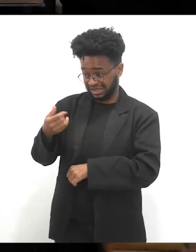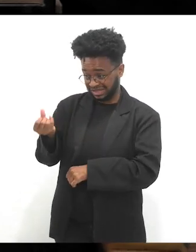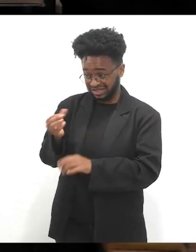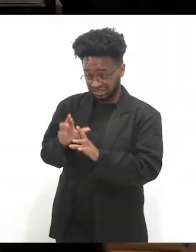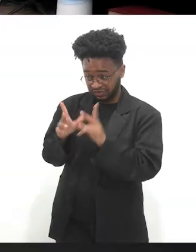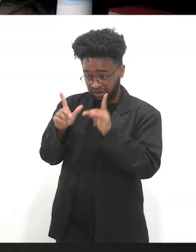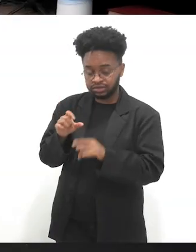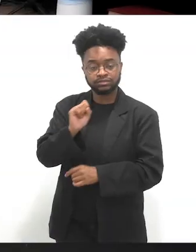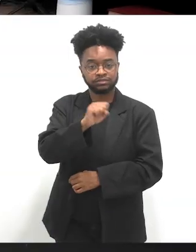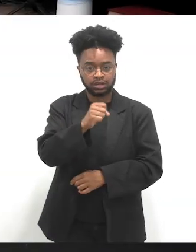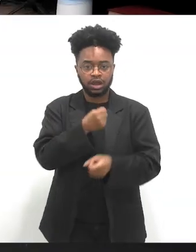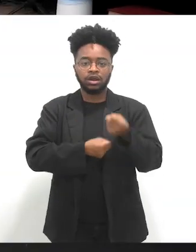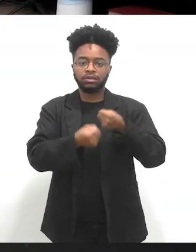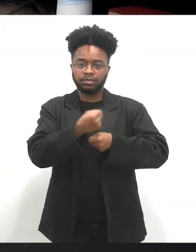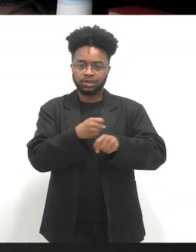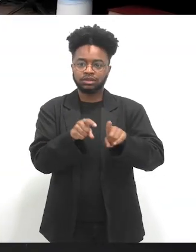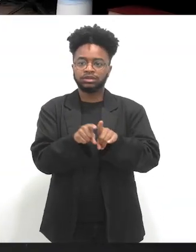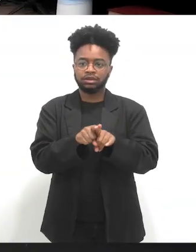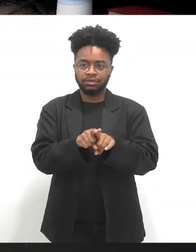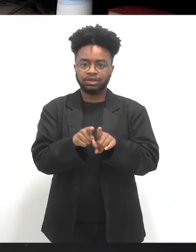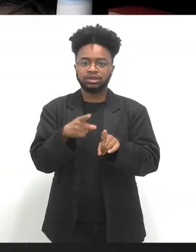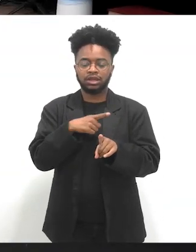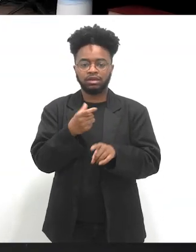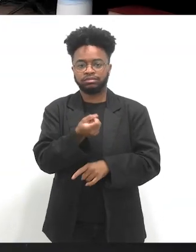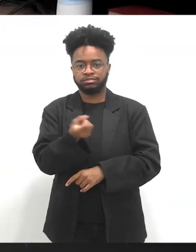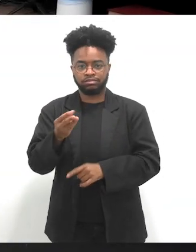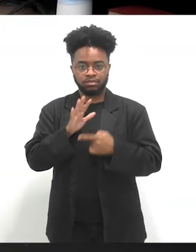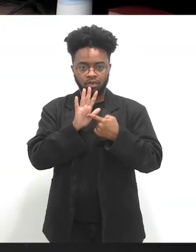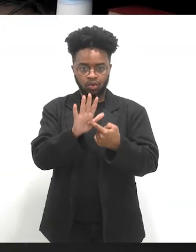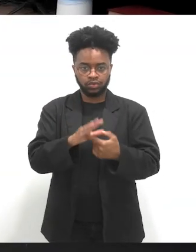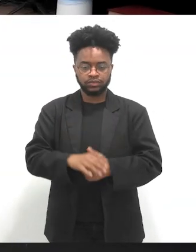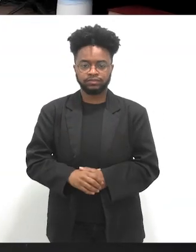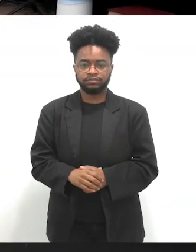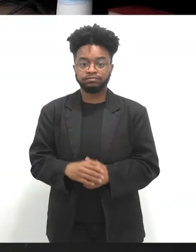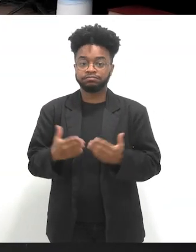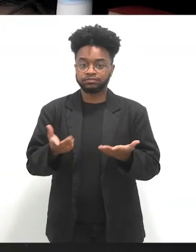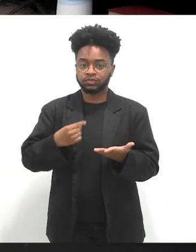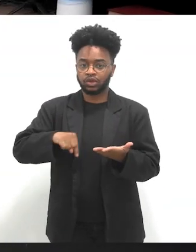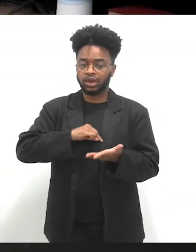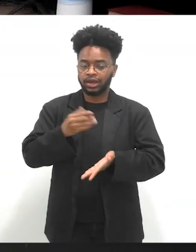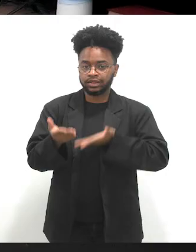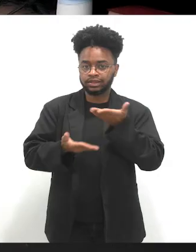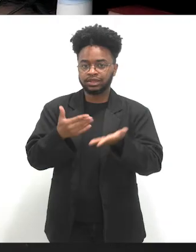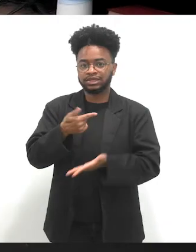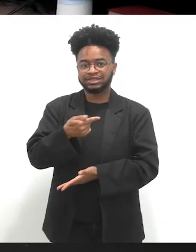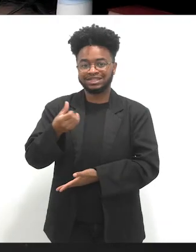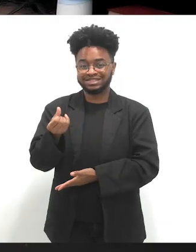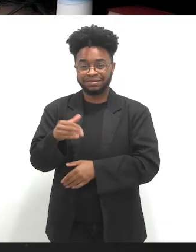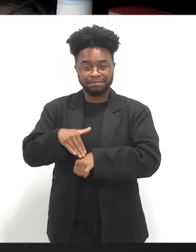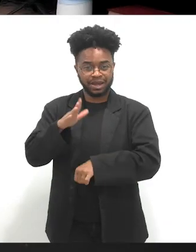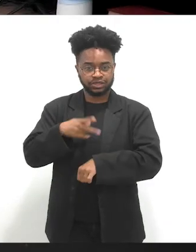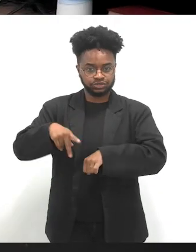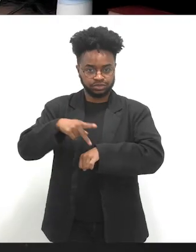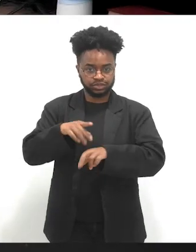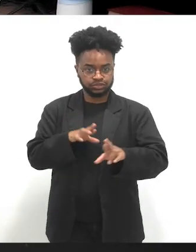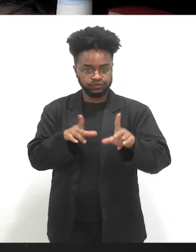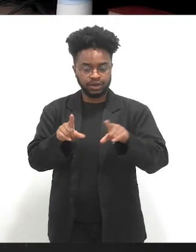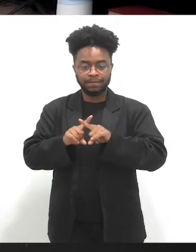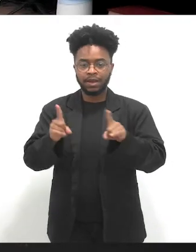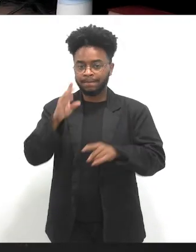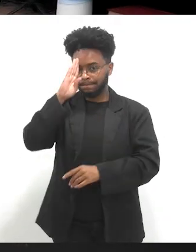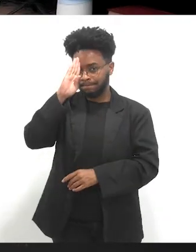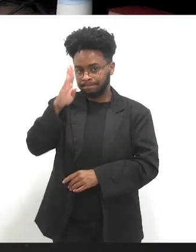nacionalidades distintas. Ano passado, 2024, pensando nos nossos números, então a gente atende mais de 76 nacionalidades distintas,